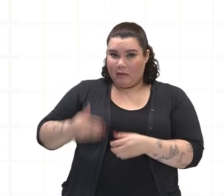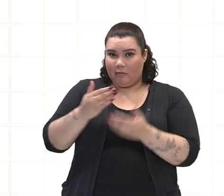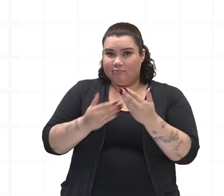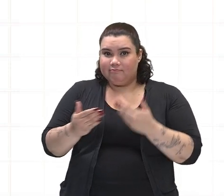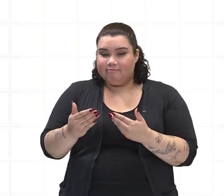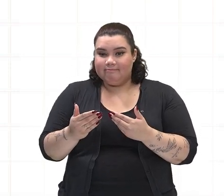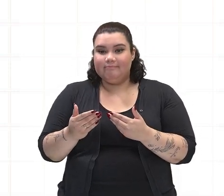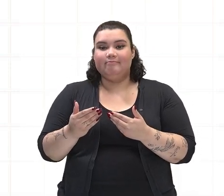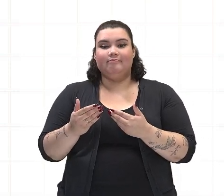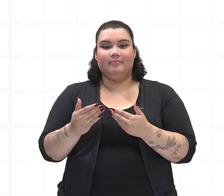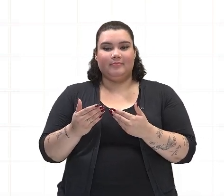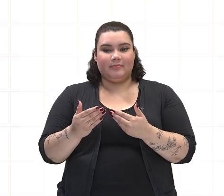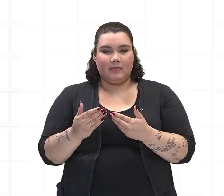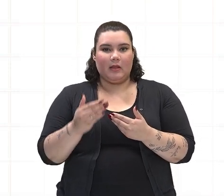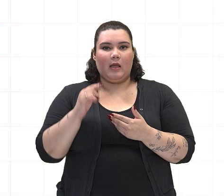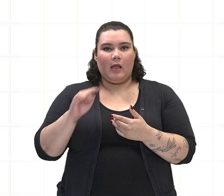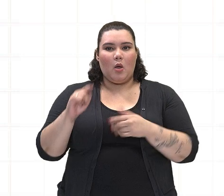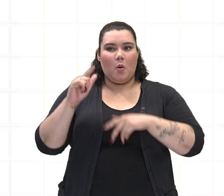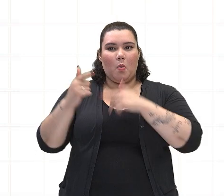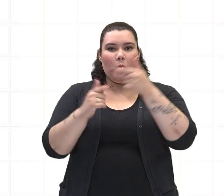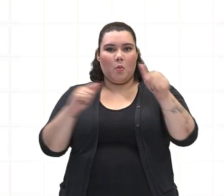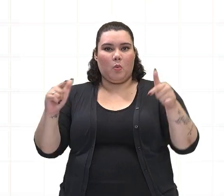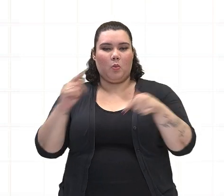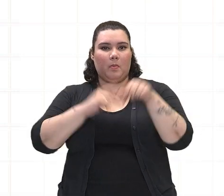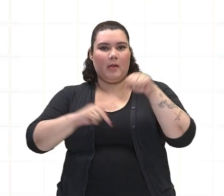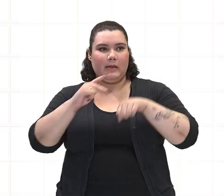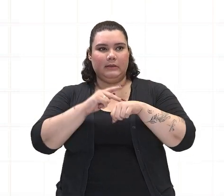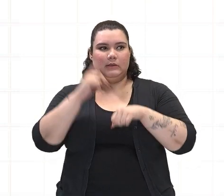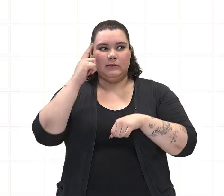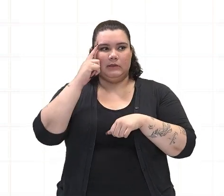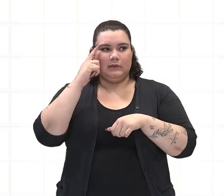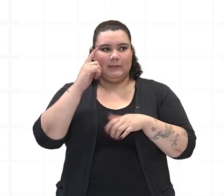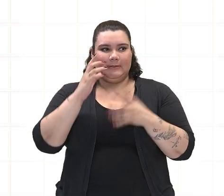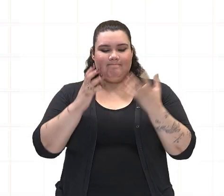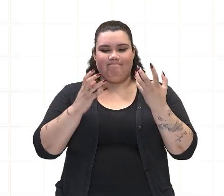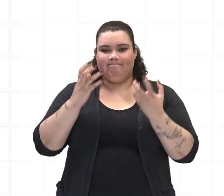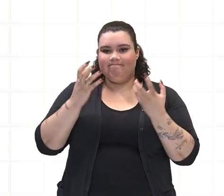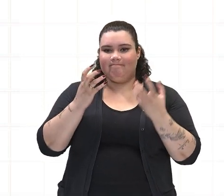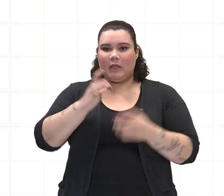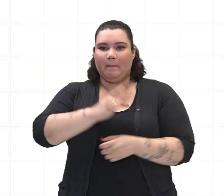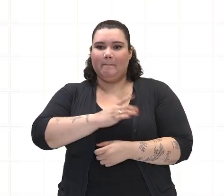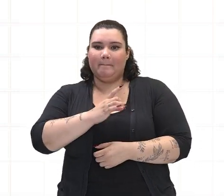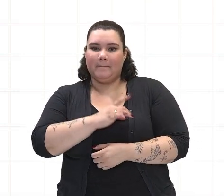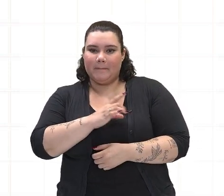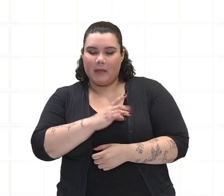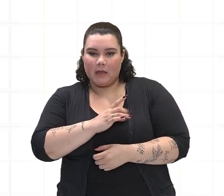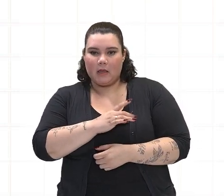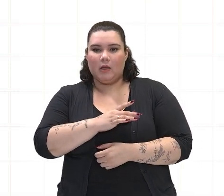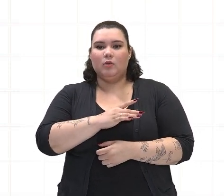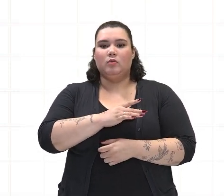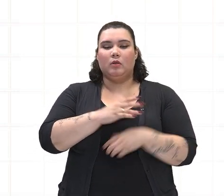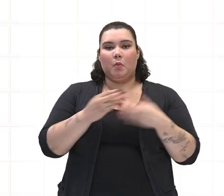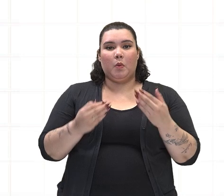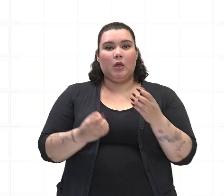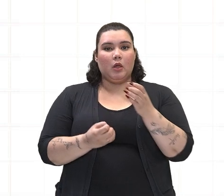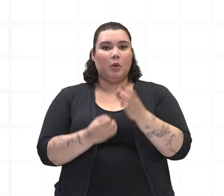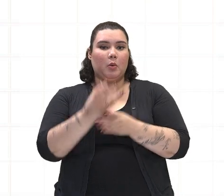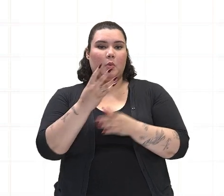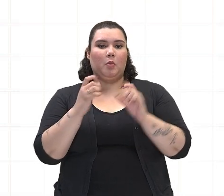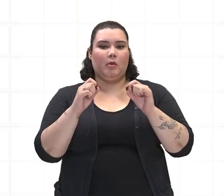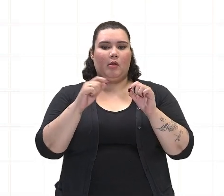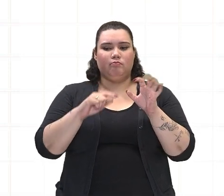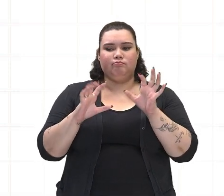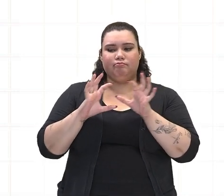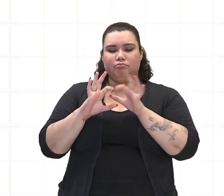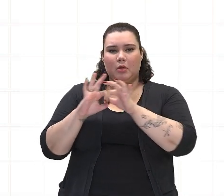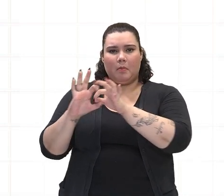momento? Então as outras nações tiveram medo e por conta disso formaram ali, né, coalizões, umas com as outras,